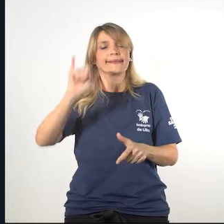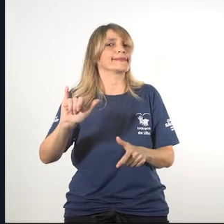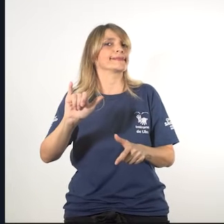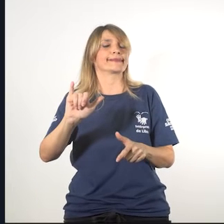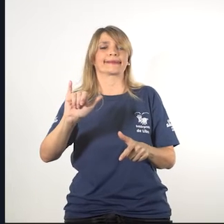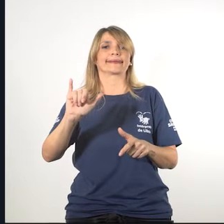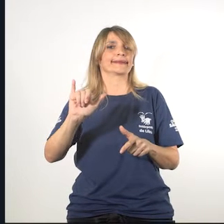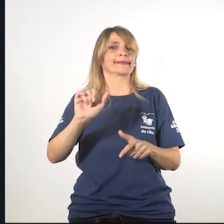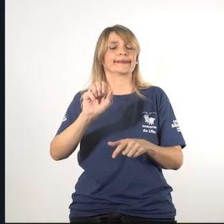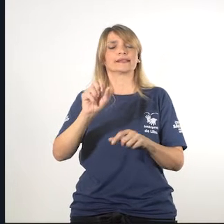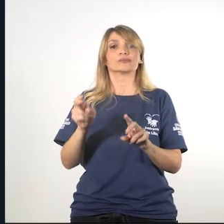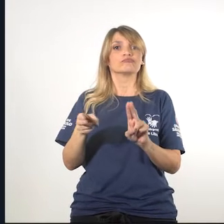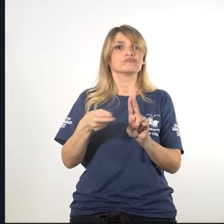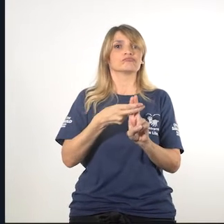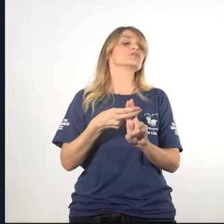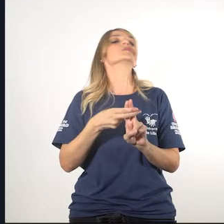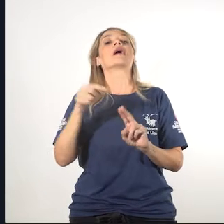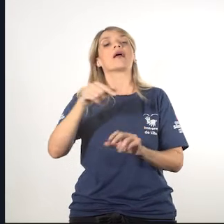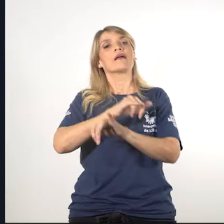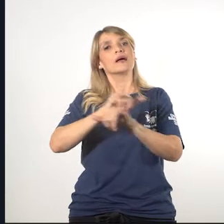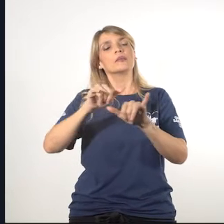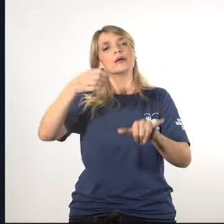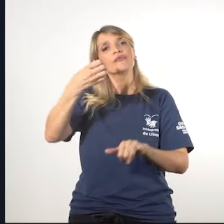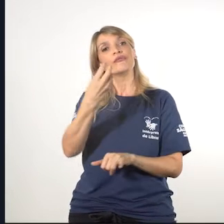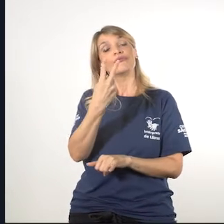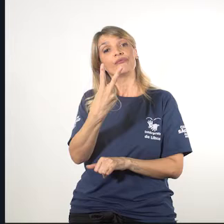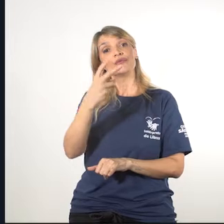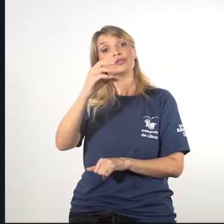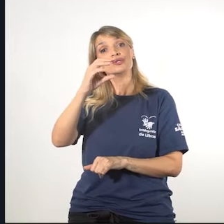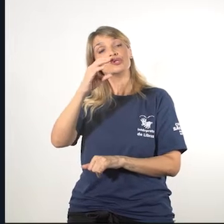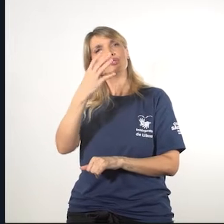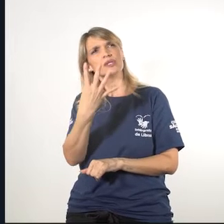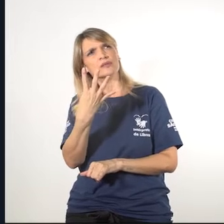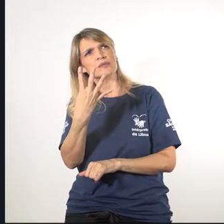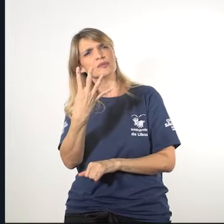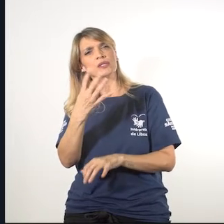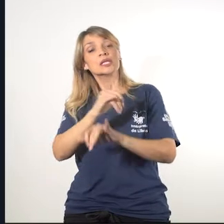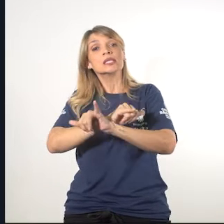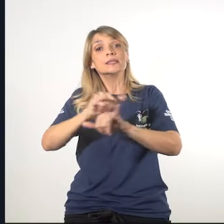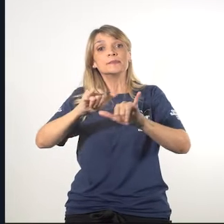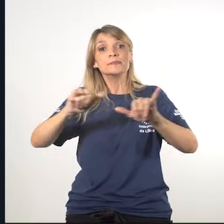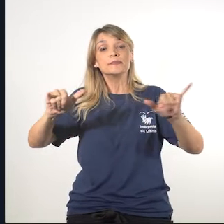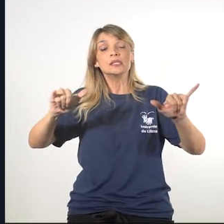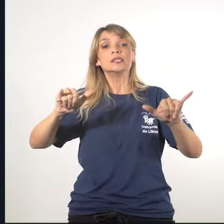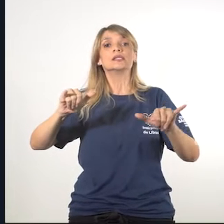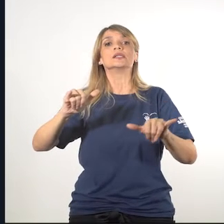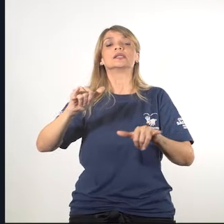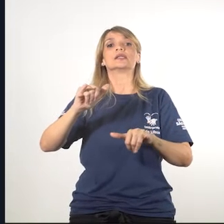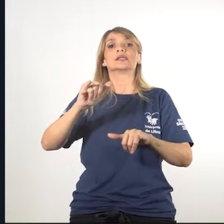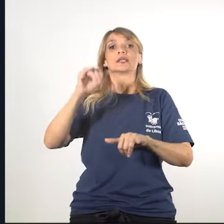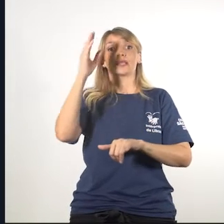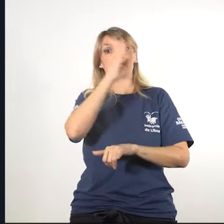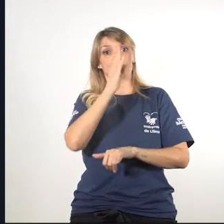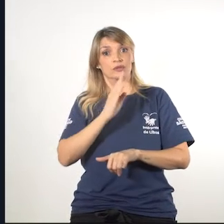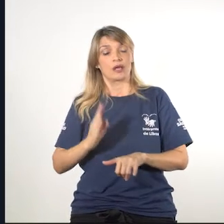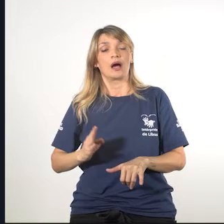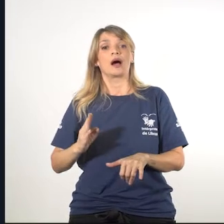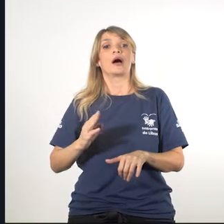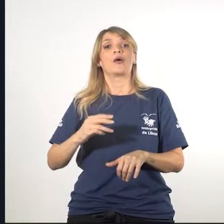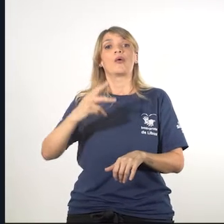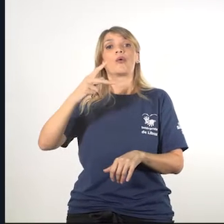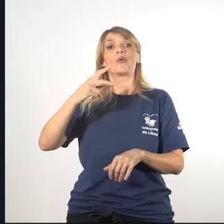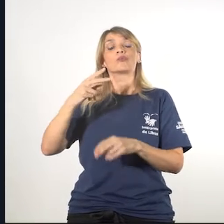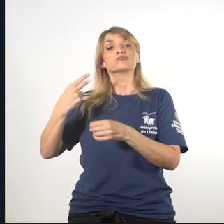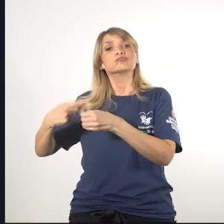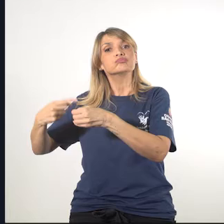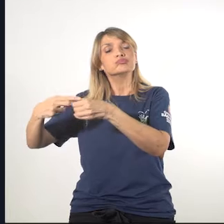Esta campanha é a 23ª campanha nacional, a 24ª campanha municipal de vacinação